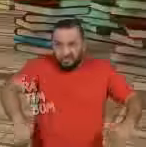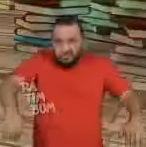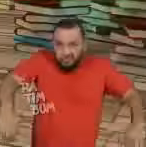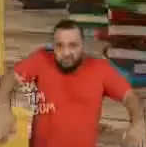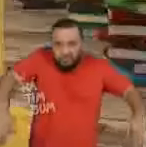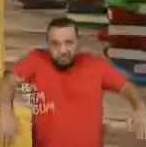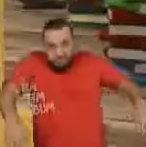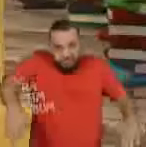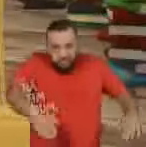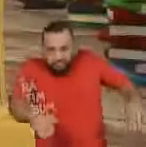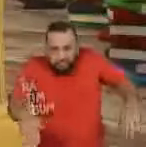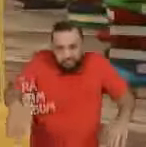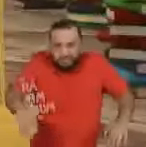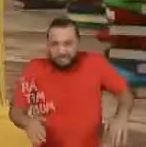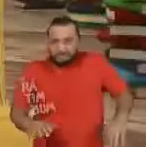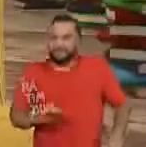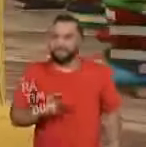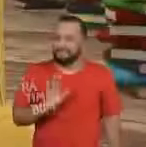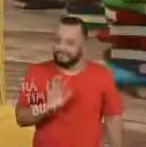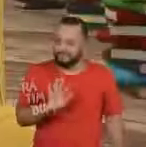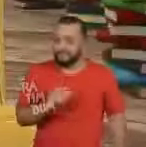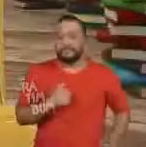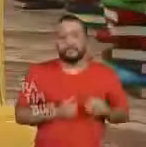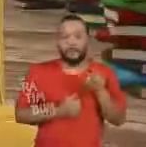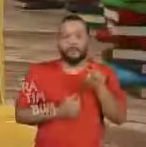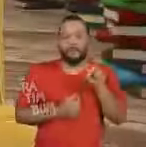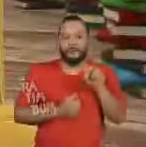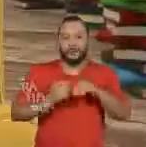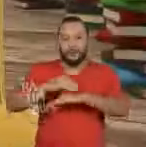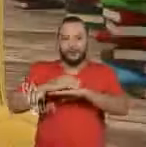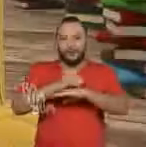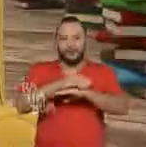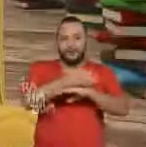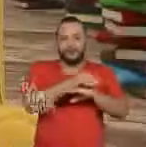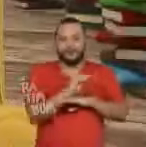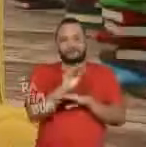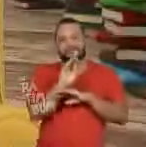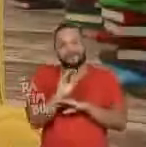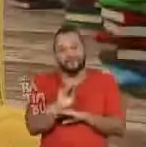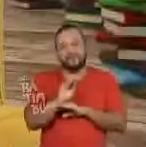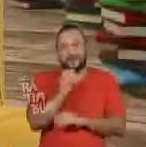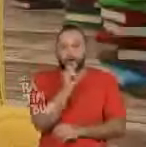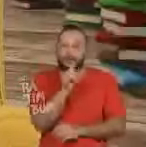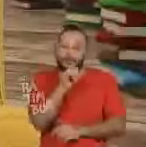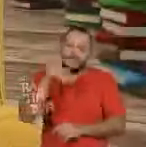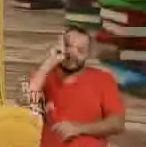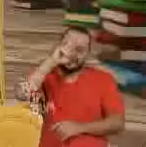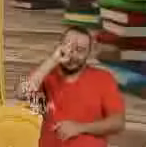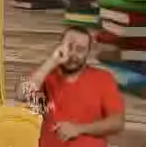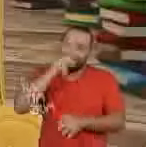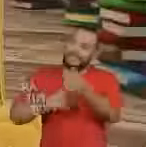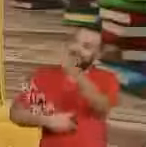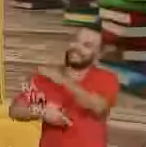rabugento. Naquela tarde, o vovô Tatu-Bolinha contava uma linda e triste história que falava de um